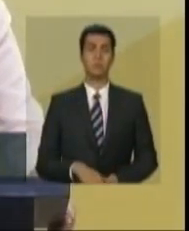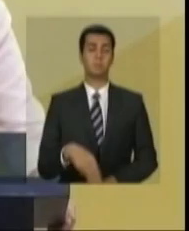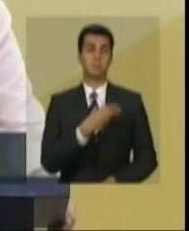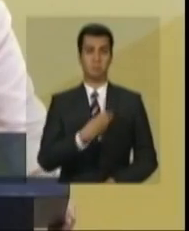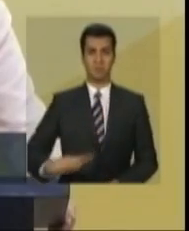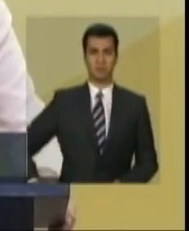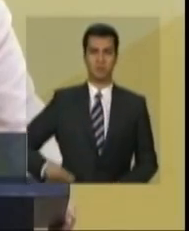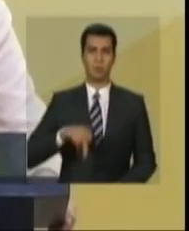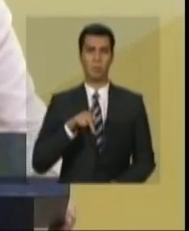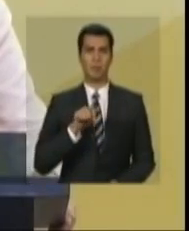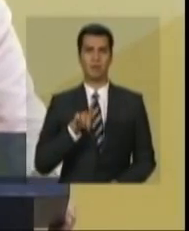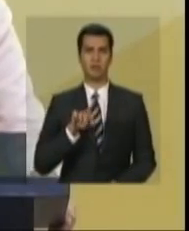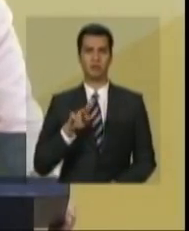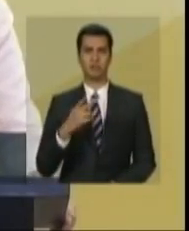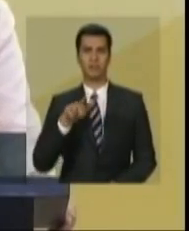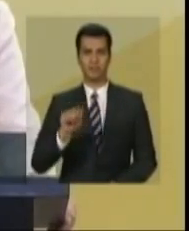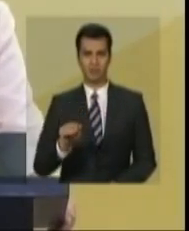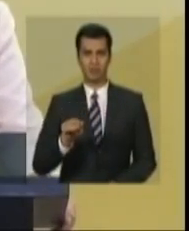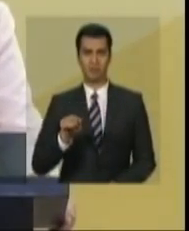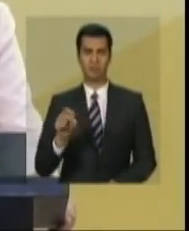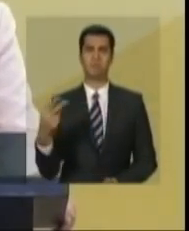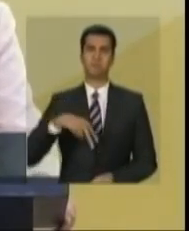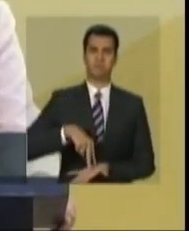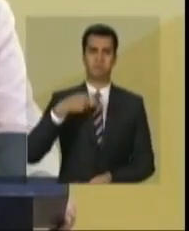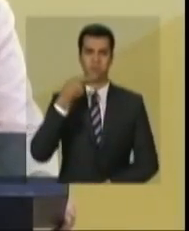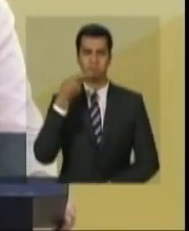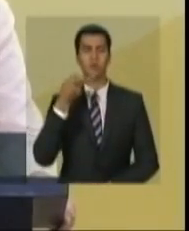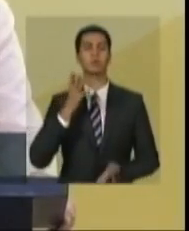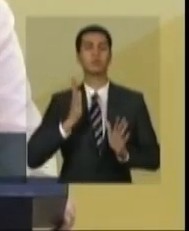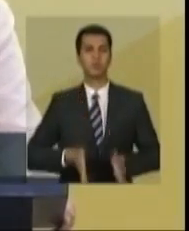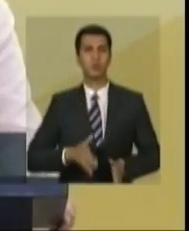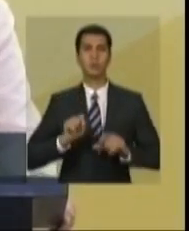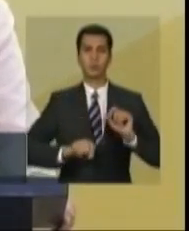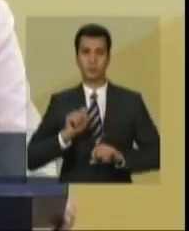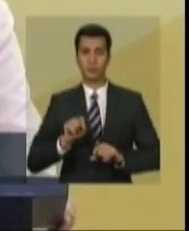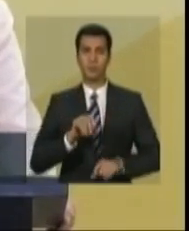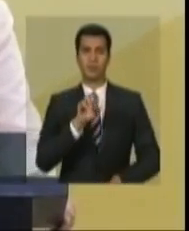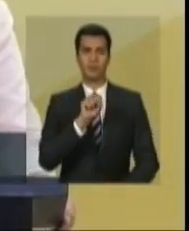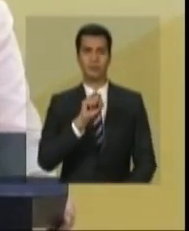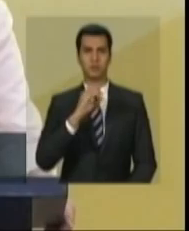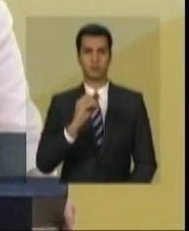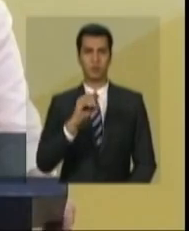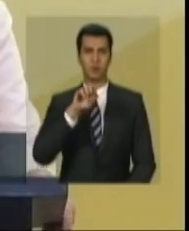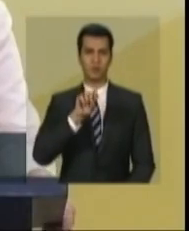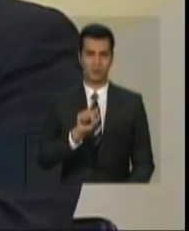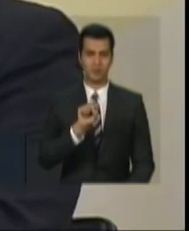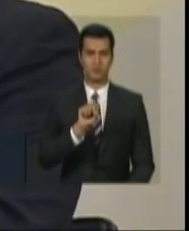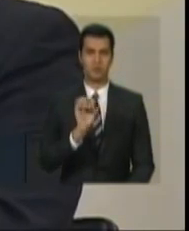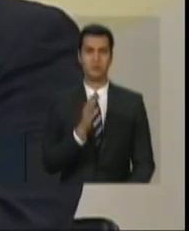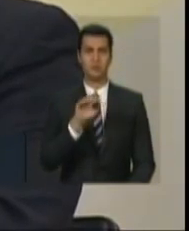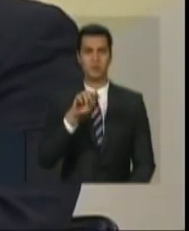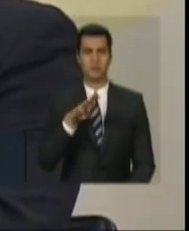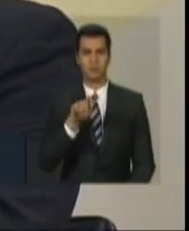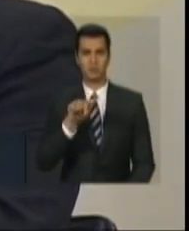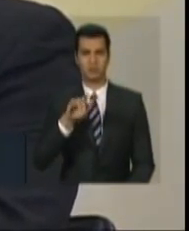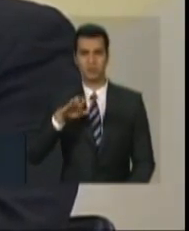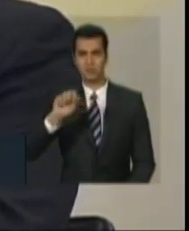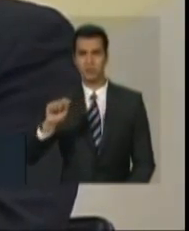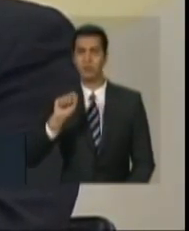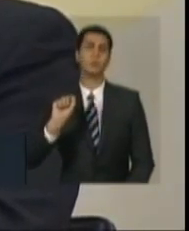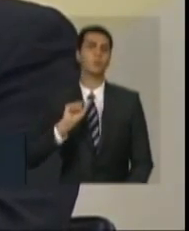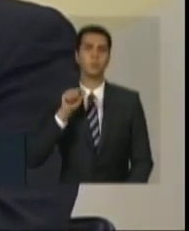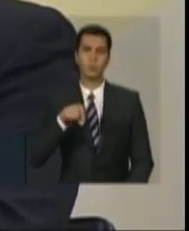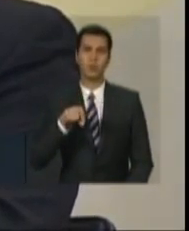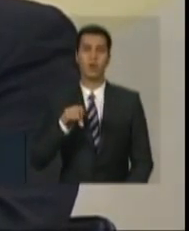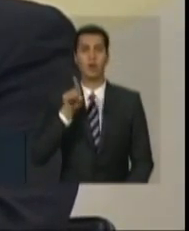SOS Emergências é uma ação integrada de melhoria no atendimento e na gestão do setor mais